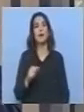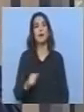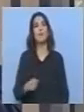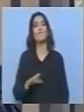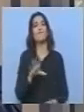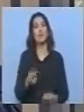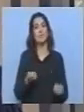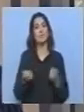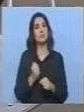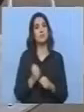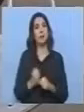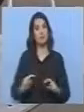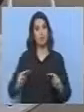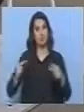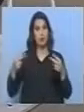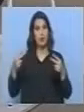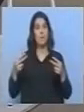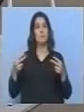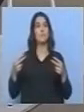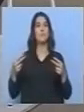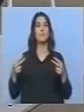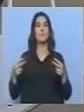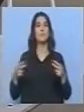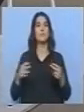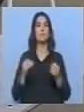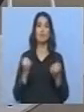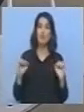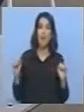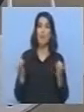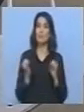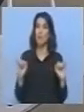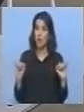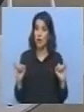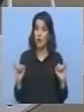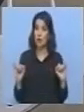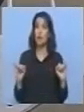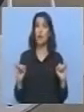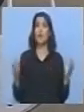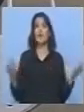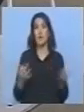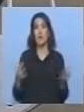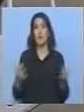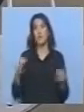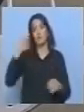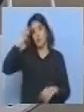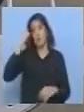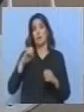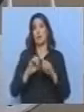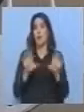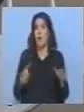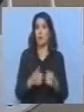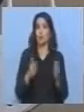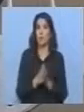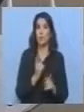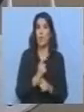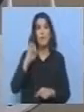gerir as próprias carreiras de tal forma autónoma e independente que, embora tenha sido afetada como todos nós, não foi